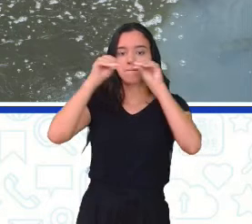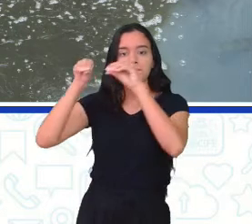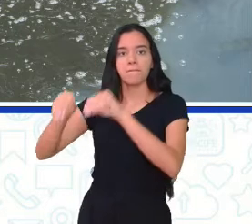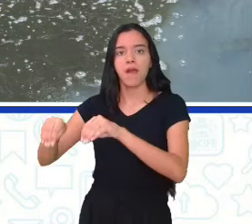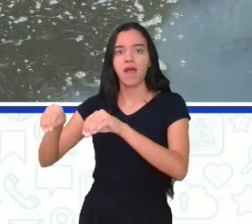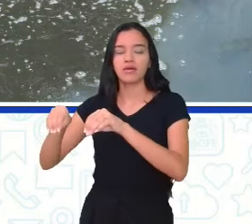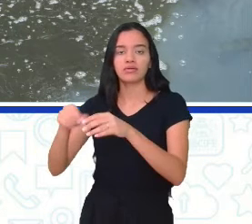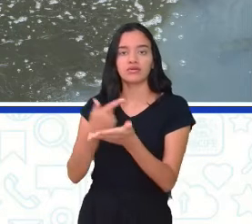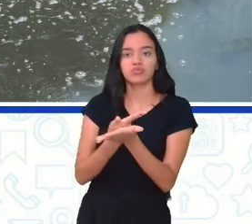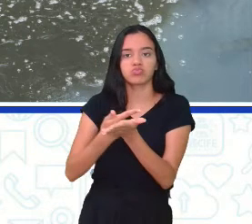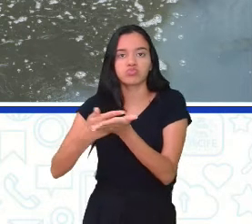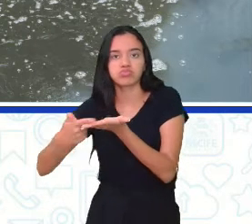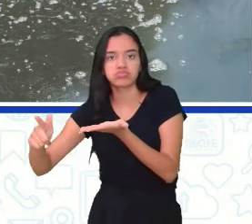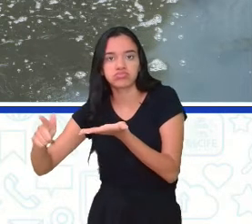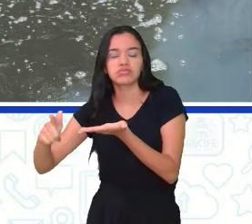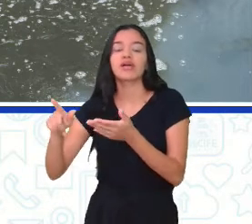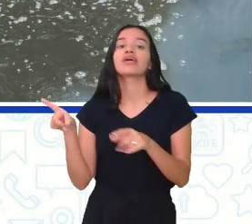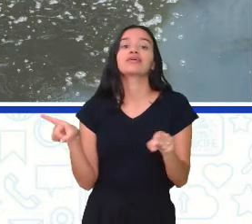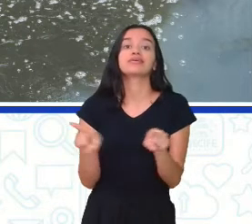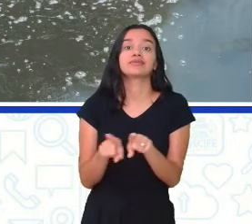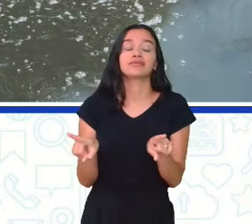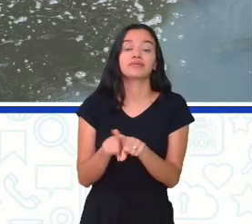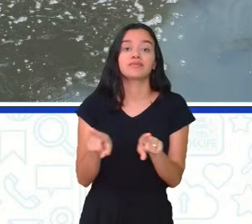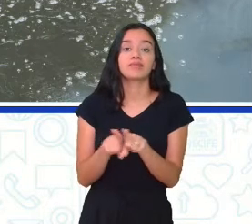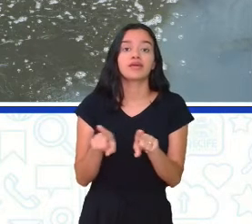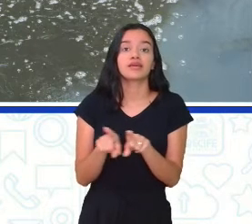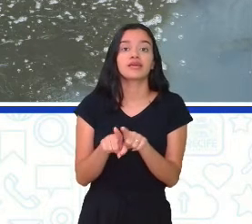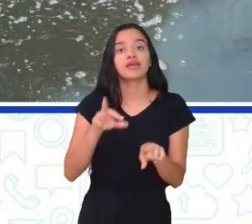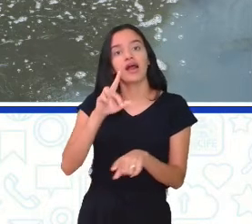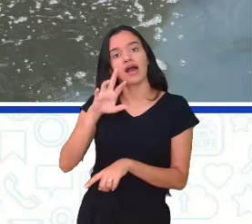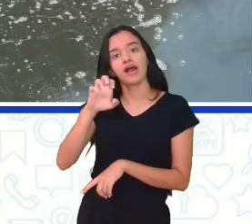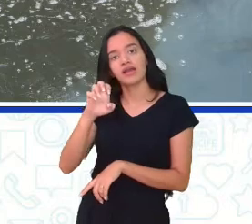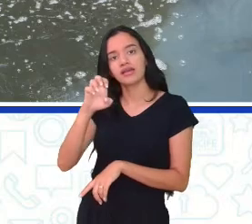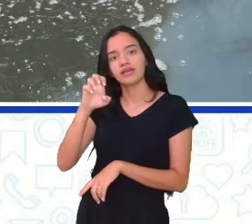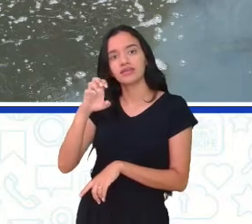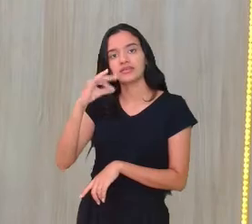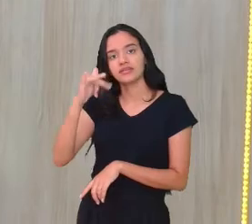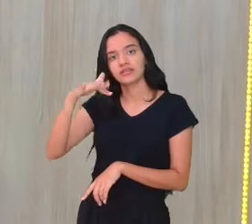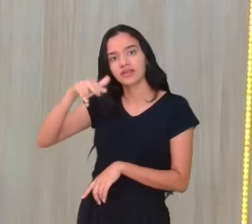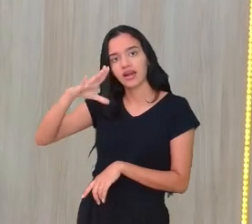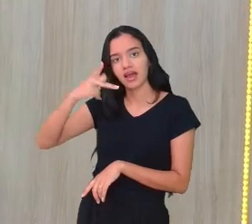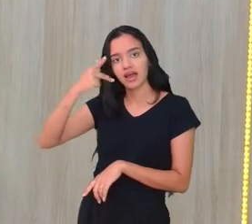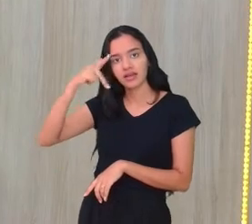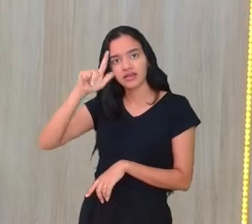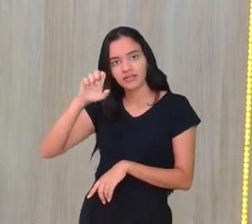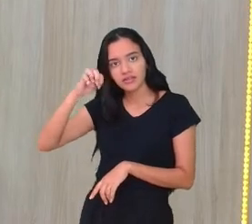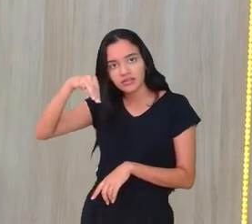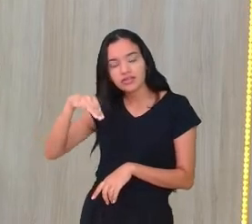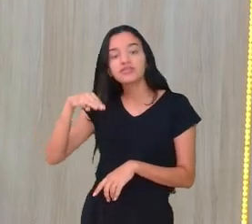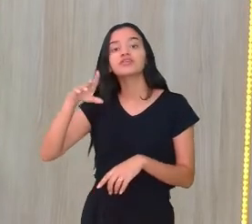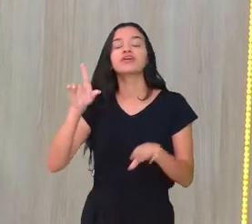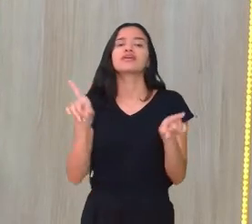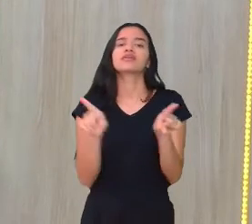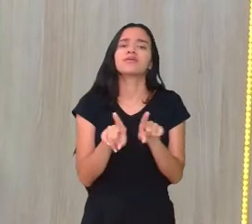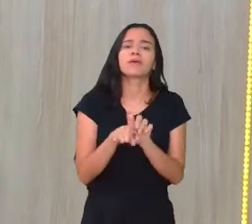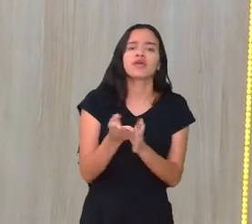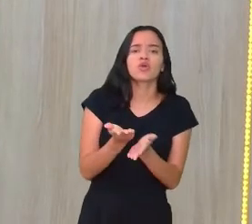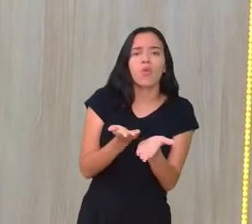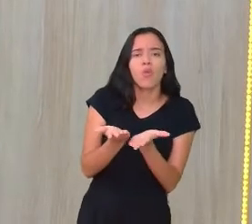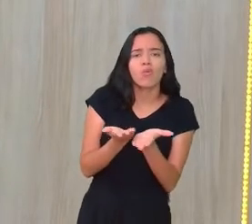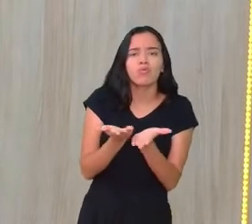também a reciclagem, envolve também o tratamento de